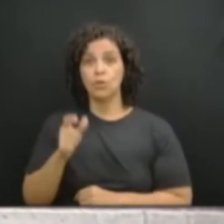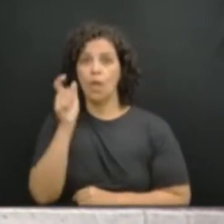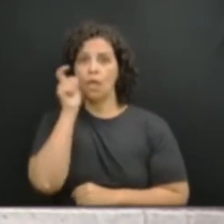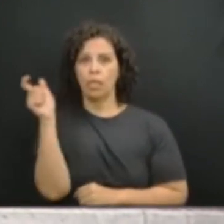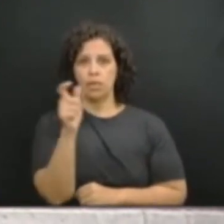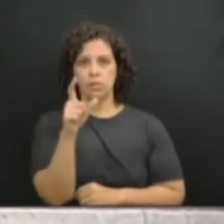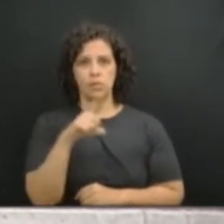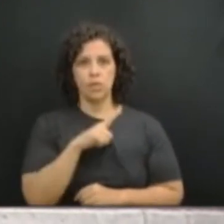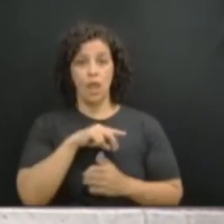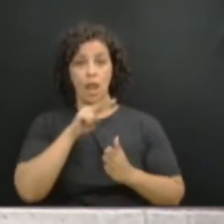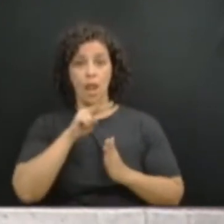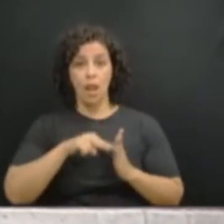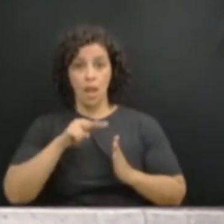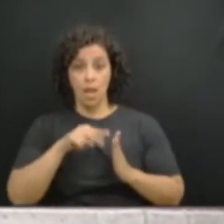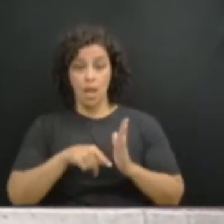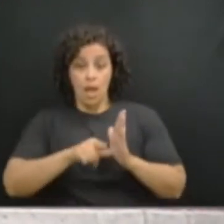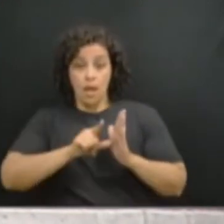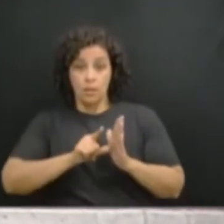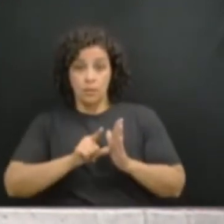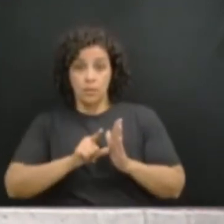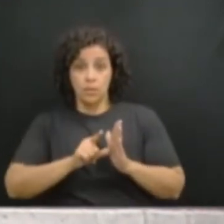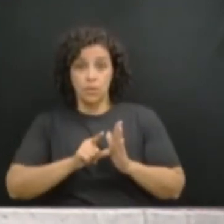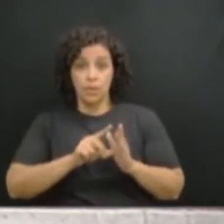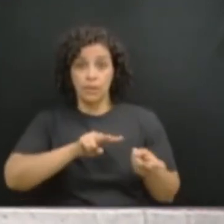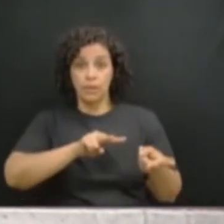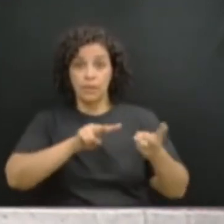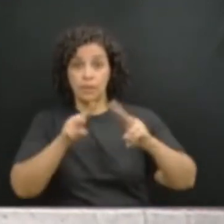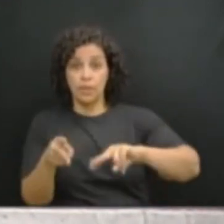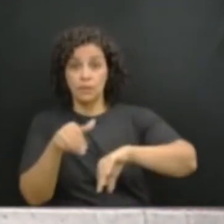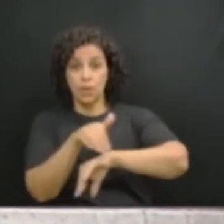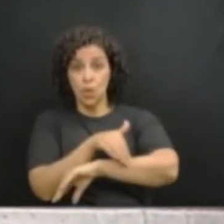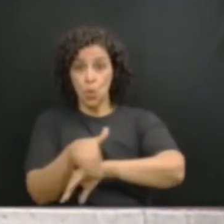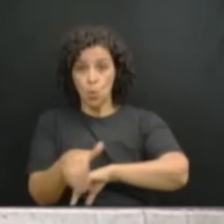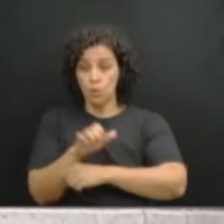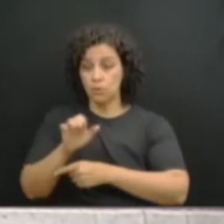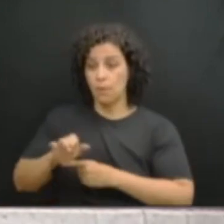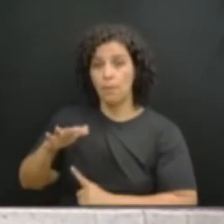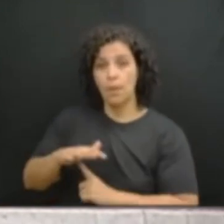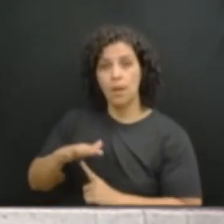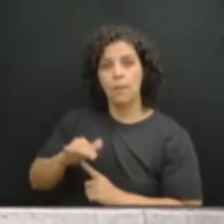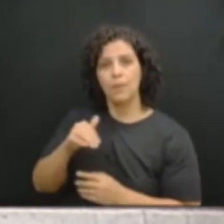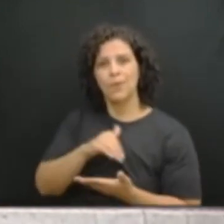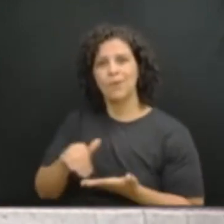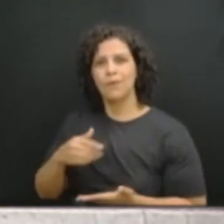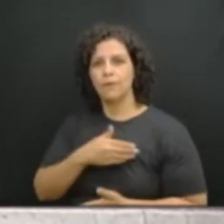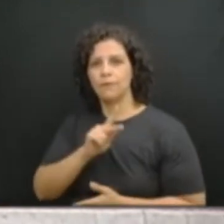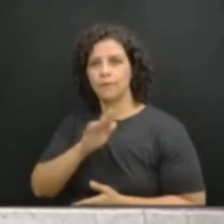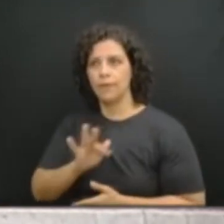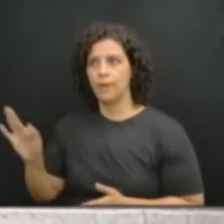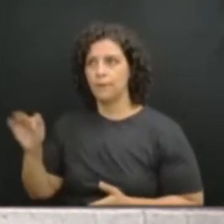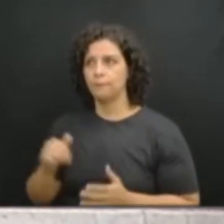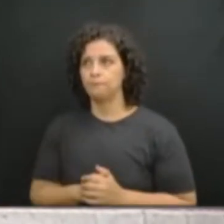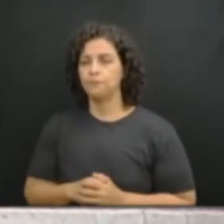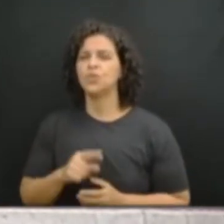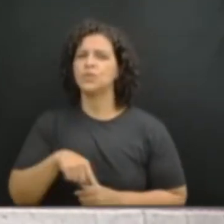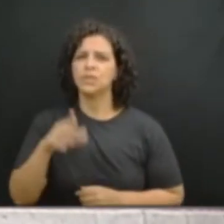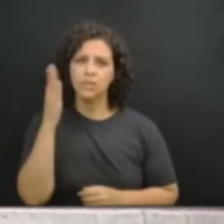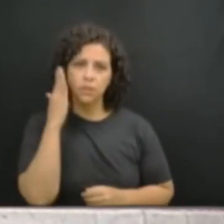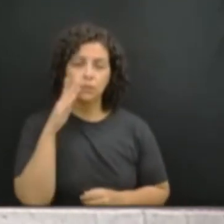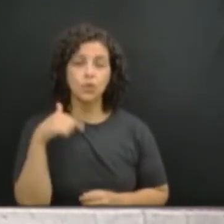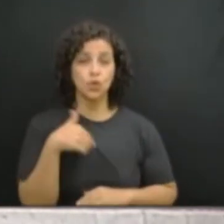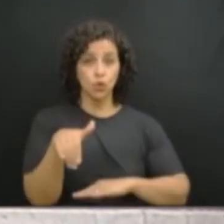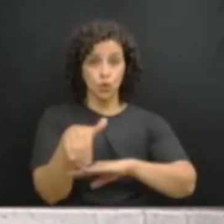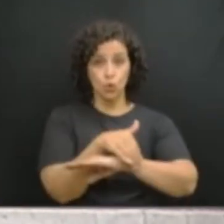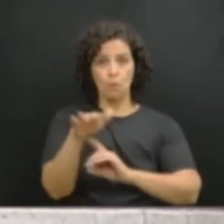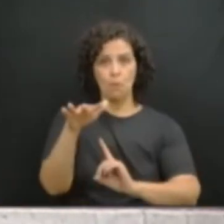atentamente leia antes da delegação das rodovias estaduais para o governo federal. Todos sabem que nossas